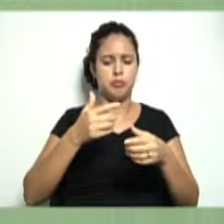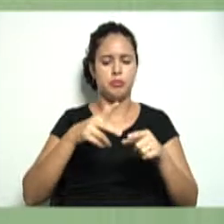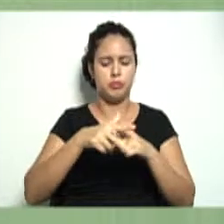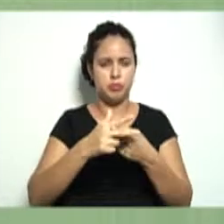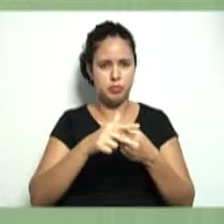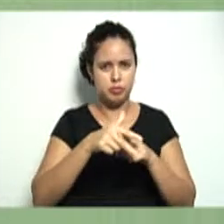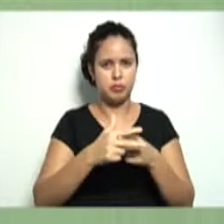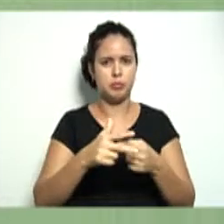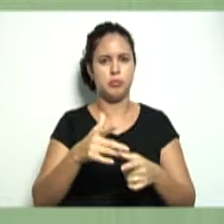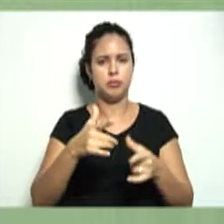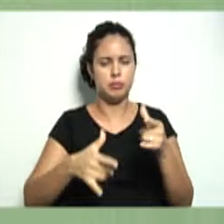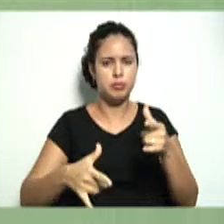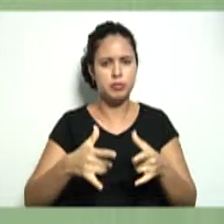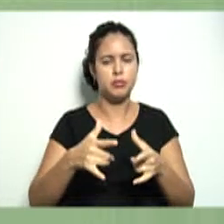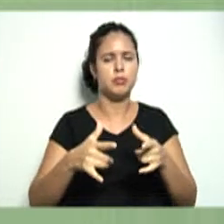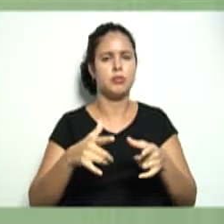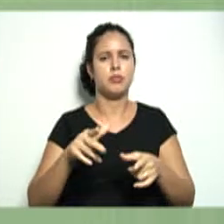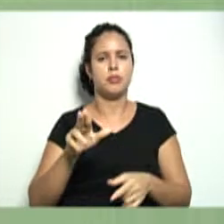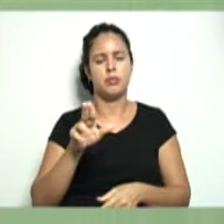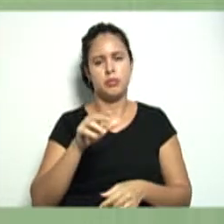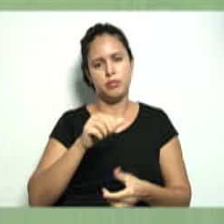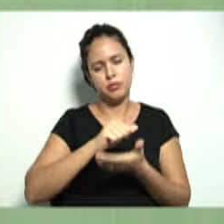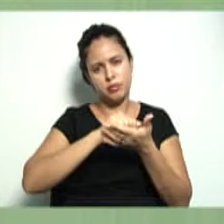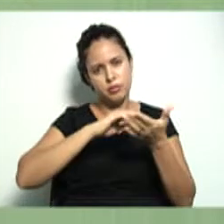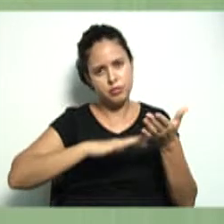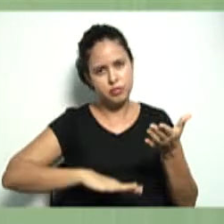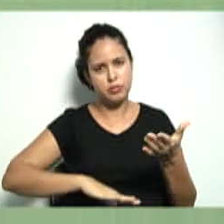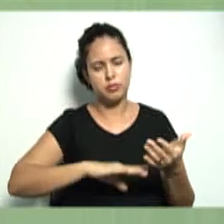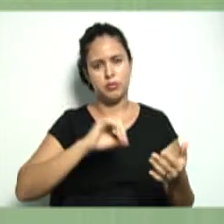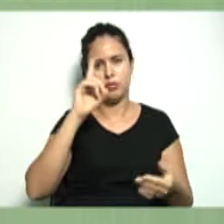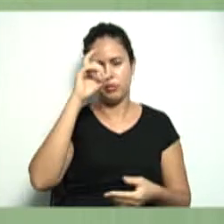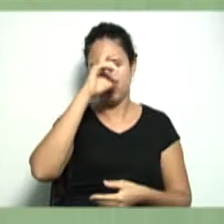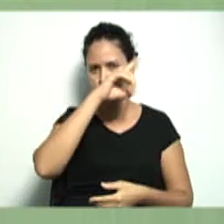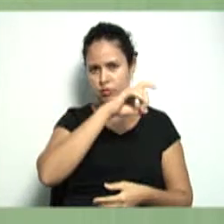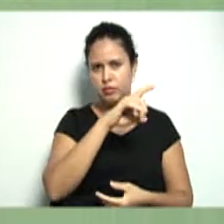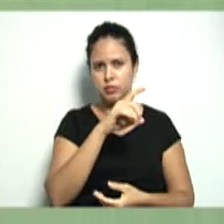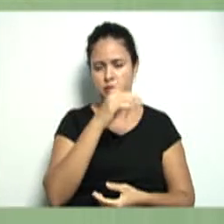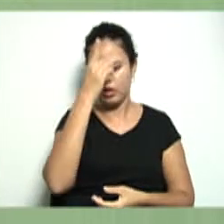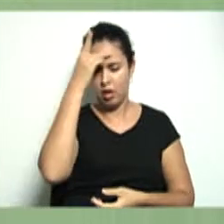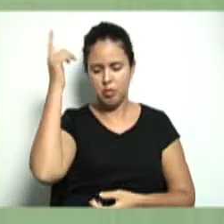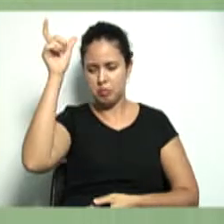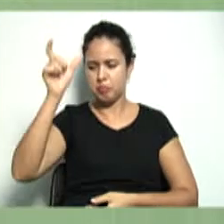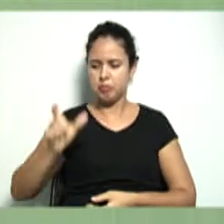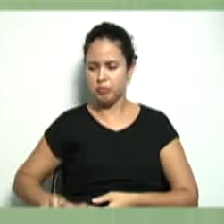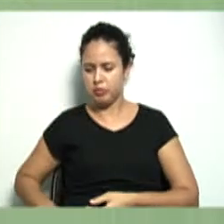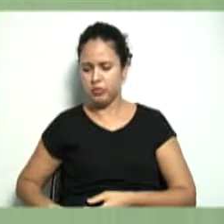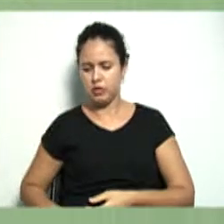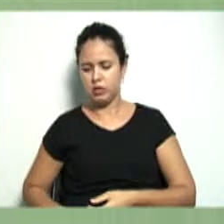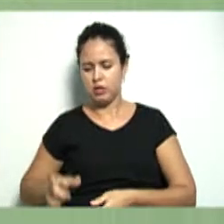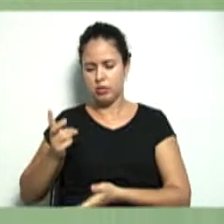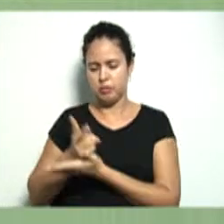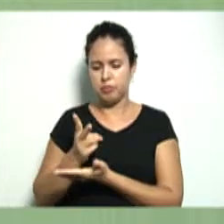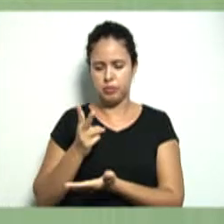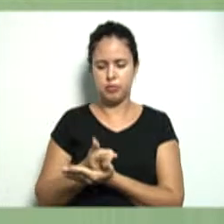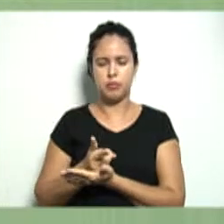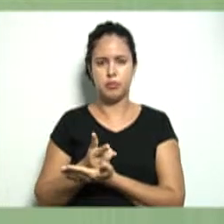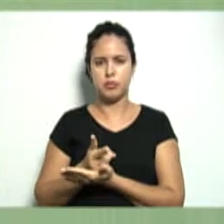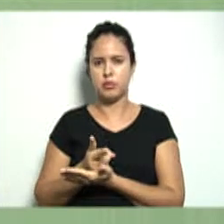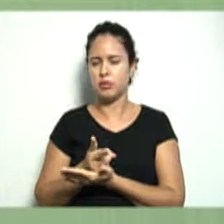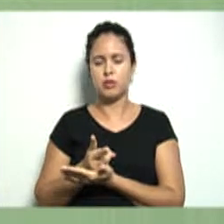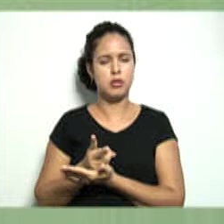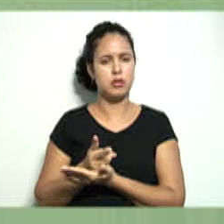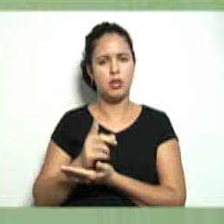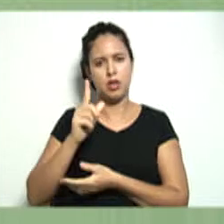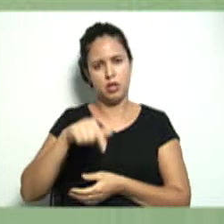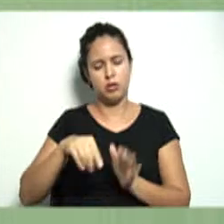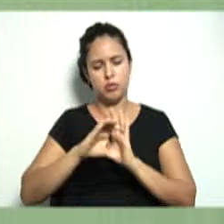máquinas executam atividades relativamente complexas sem a necessidade de um operador fixo, é o conceito de